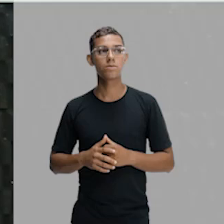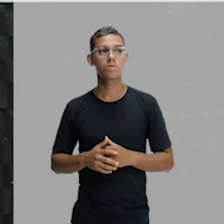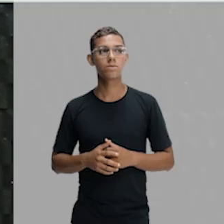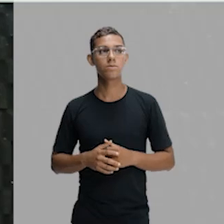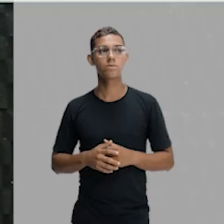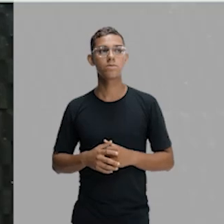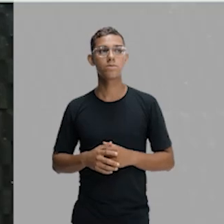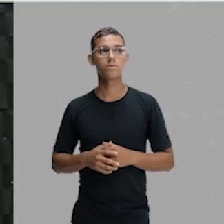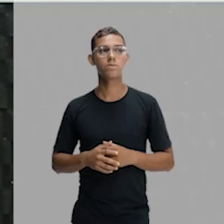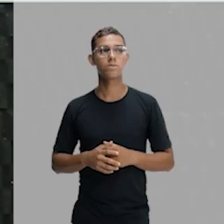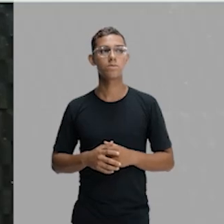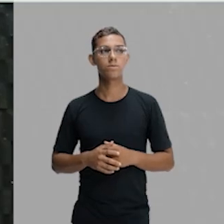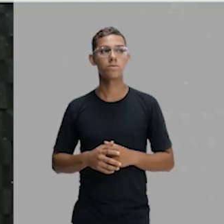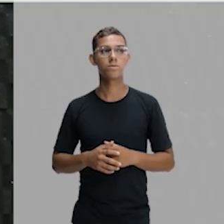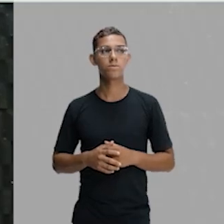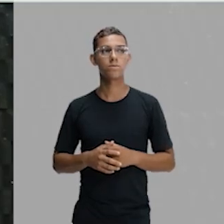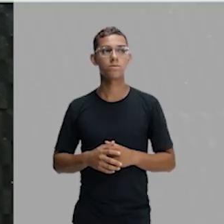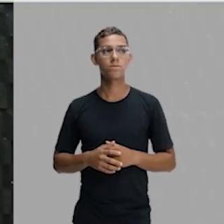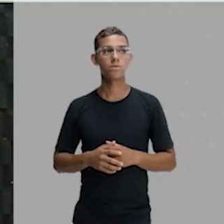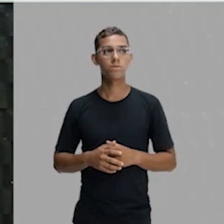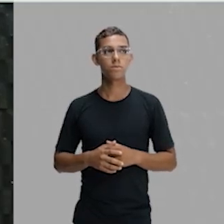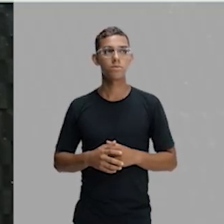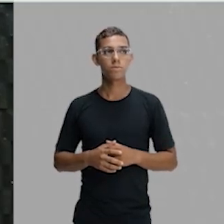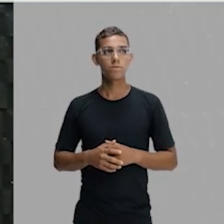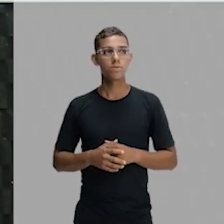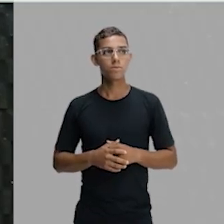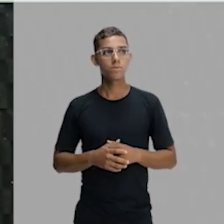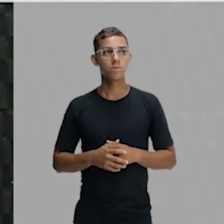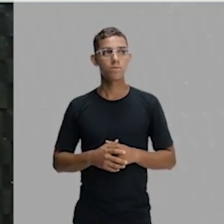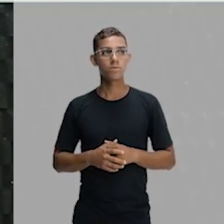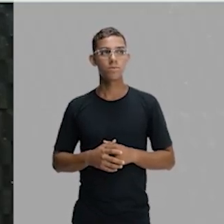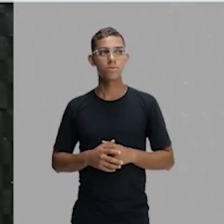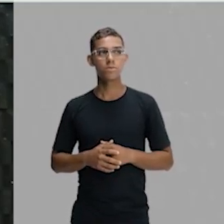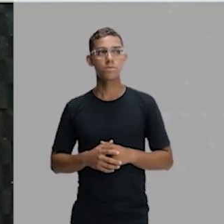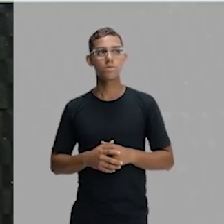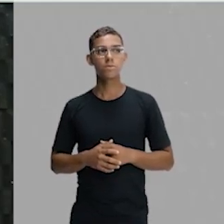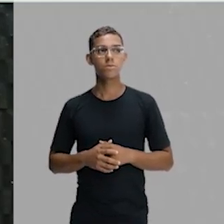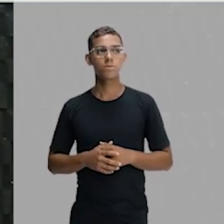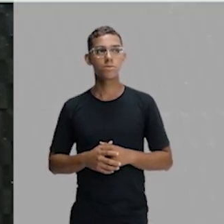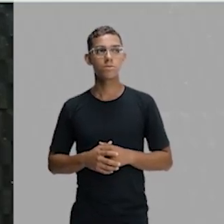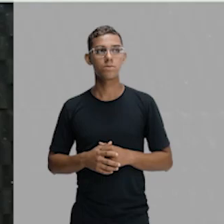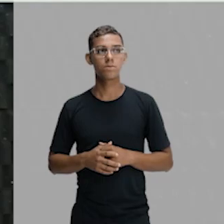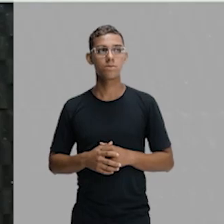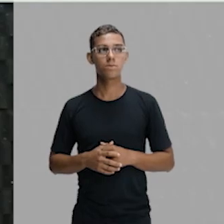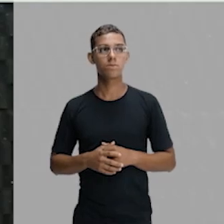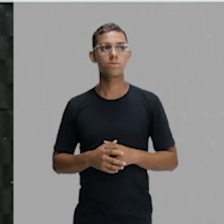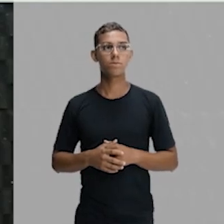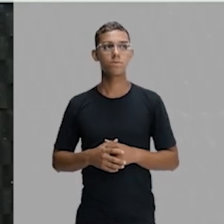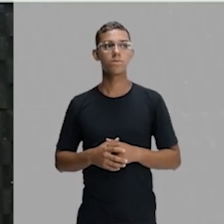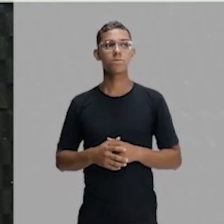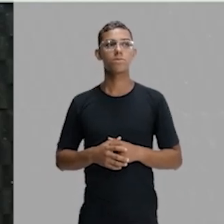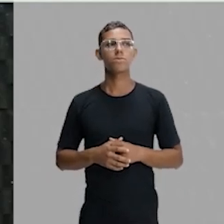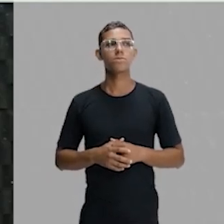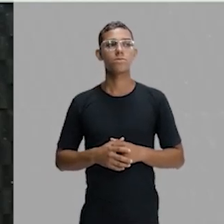Essa representação aqui, ó, é o genótipo.